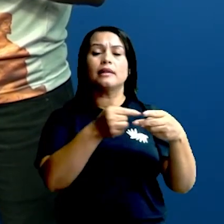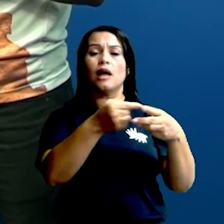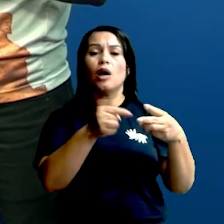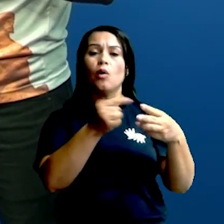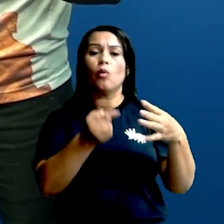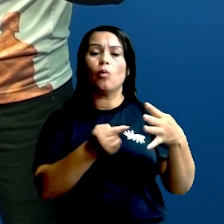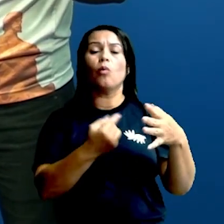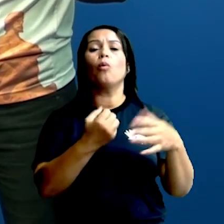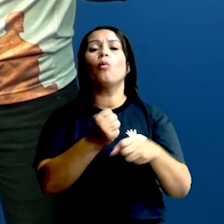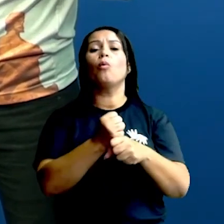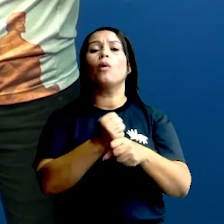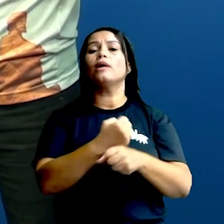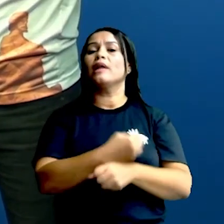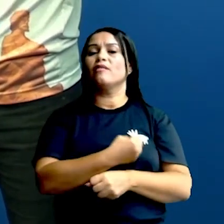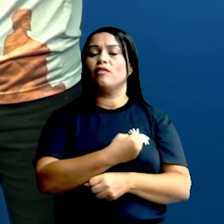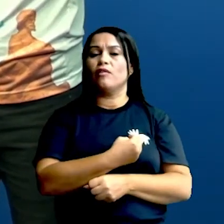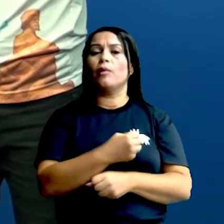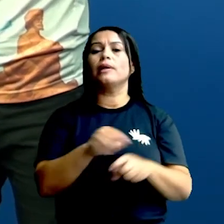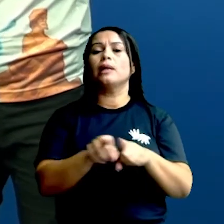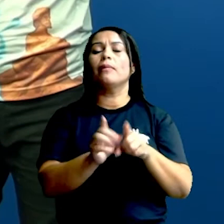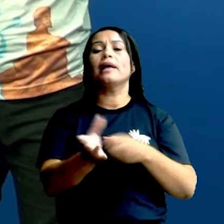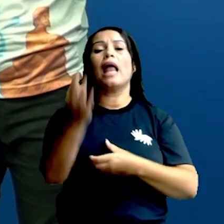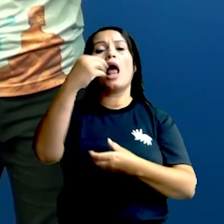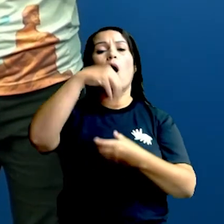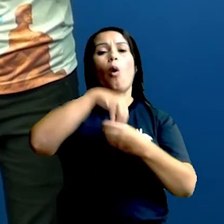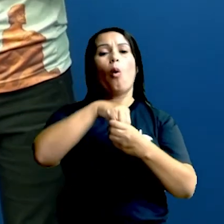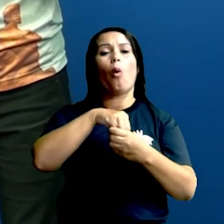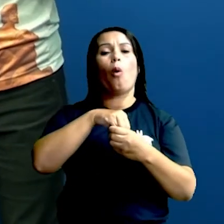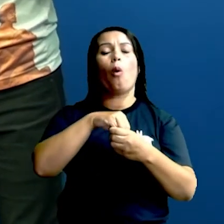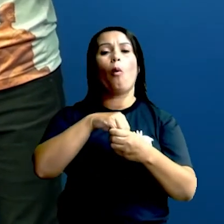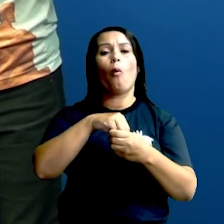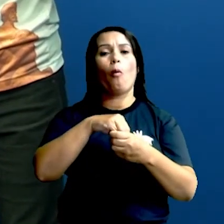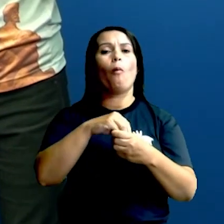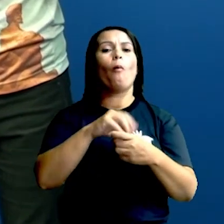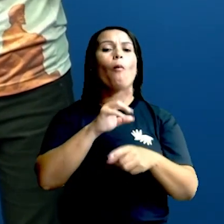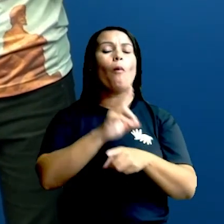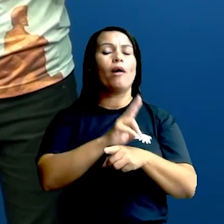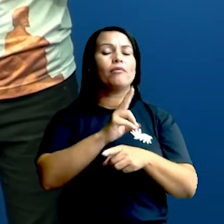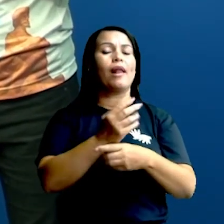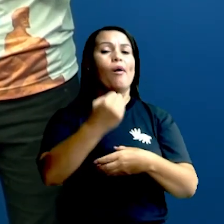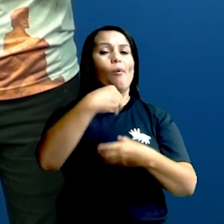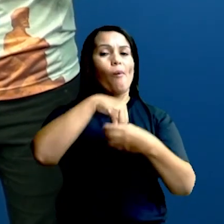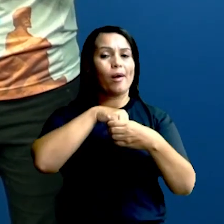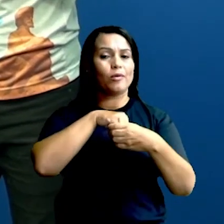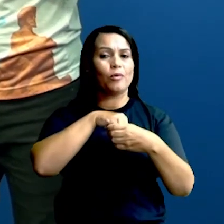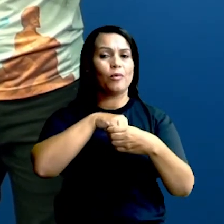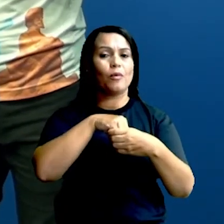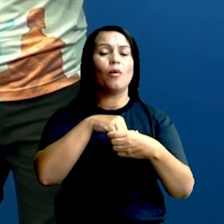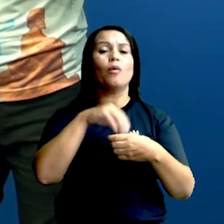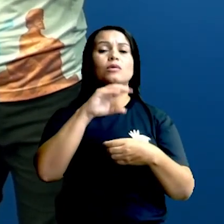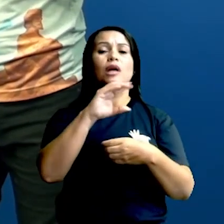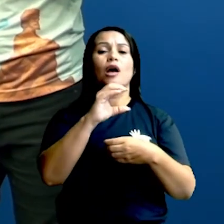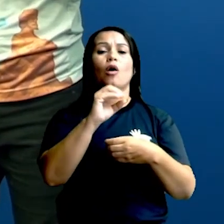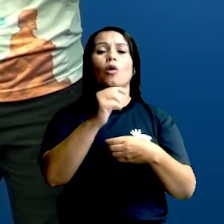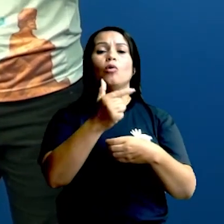e um ano em que ela acumulou gás carbônico do meio ambiente dentro do seu interior. E quando ela foi derrubada,